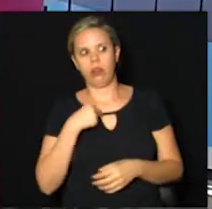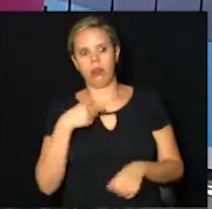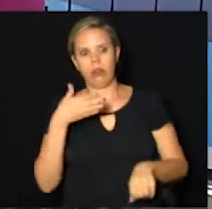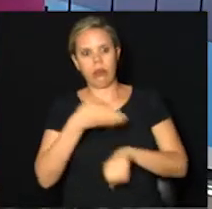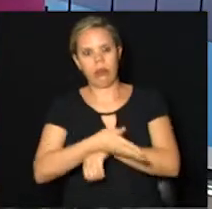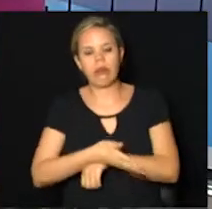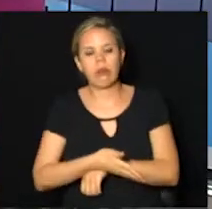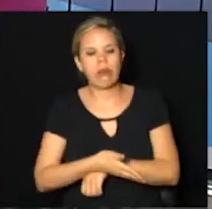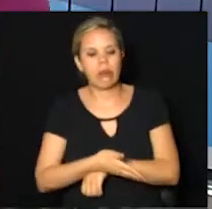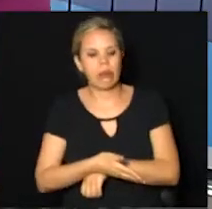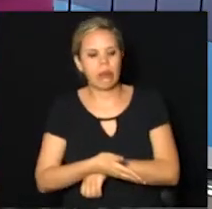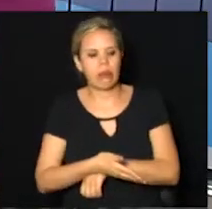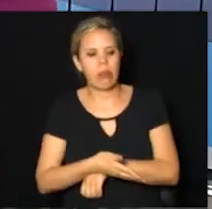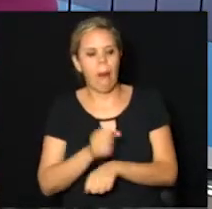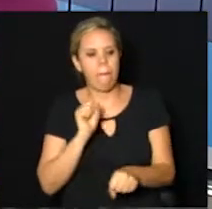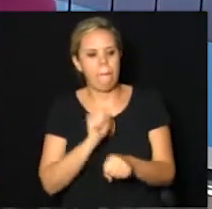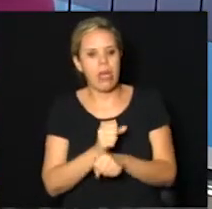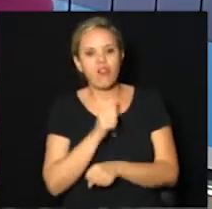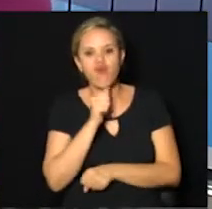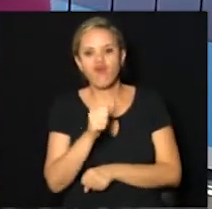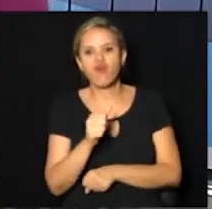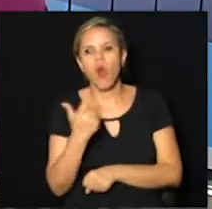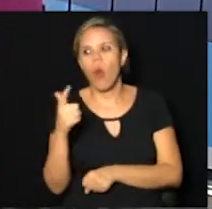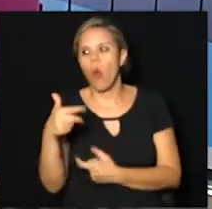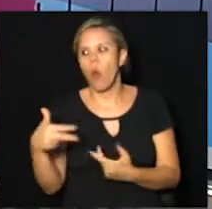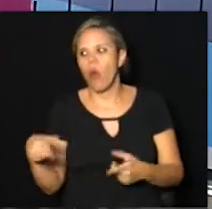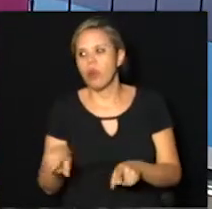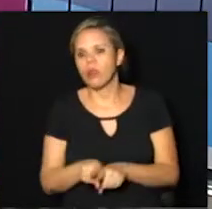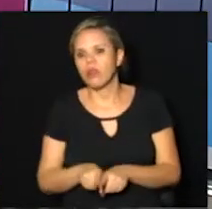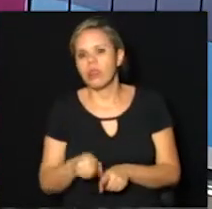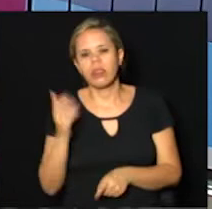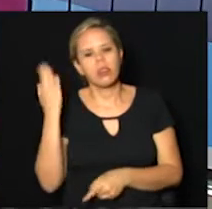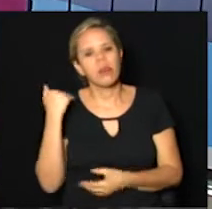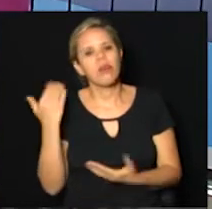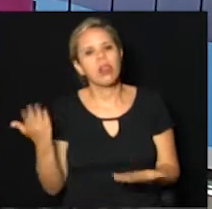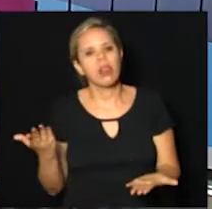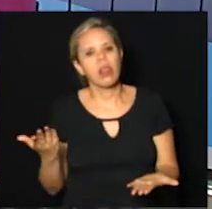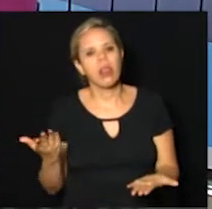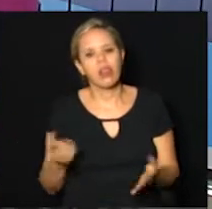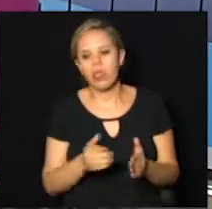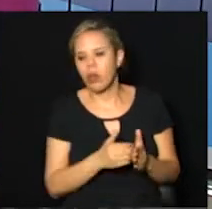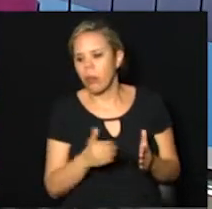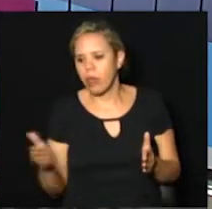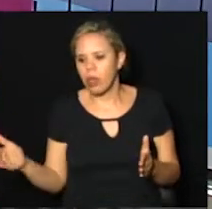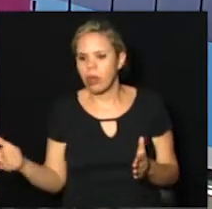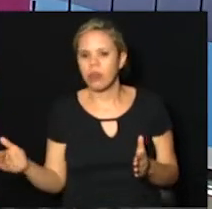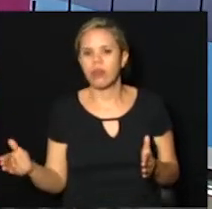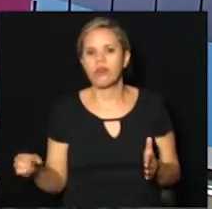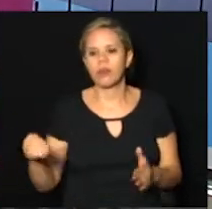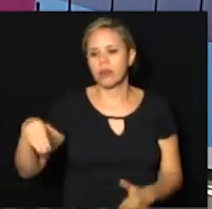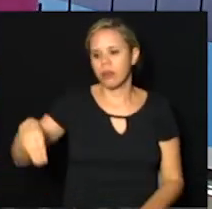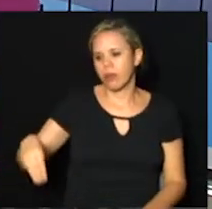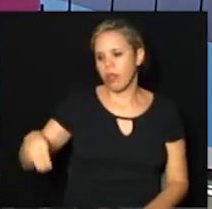na... Além de cessar a menstruação, né? Outros alertas para ela saber que está no período da menopausa?